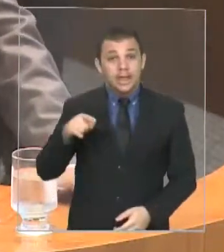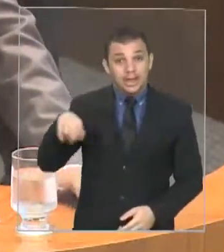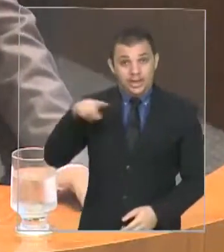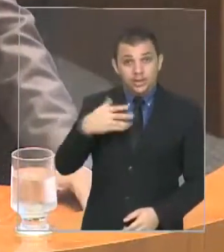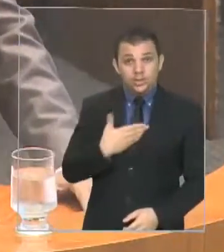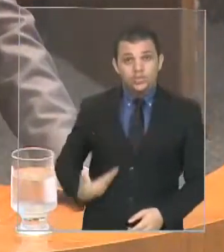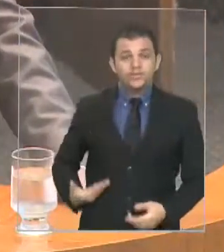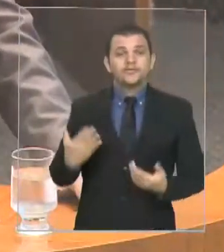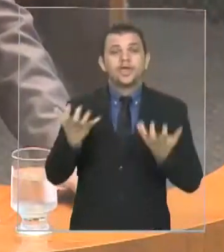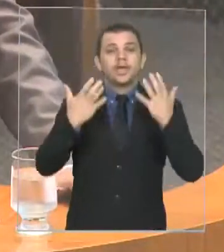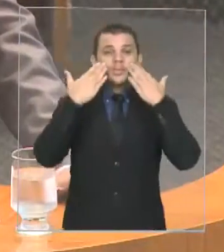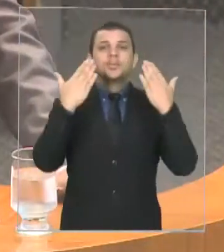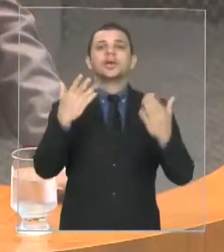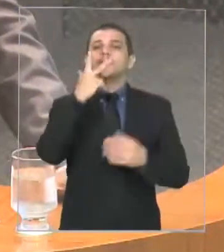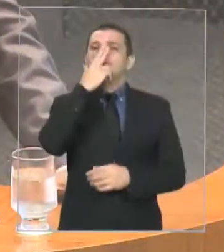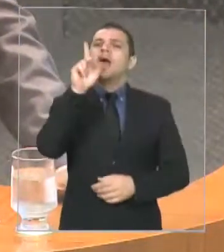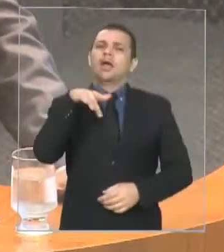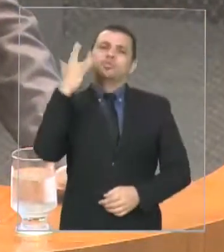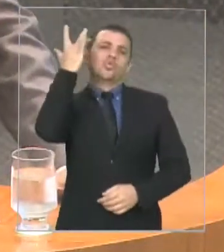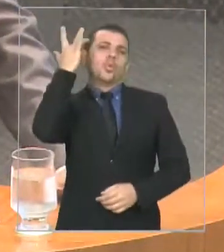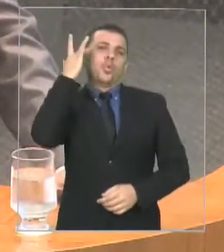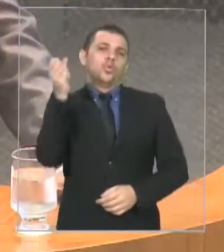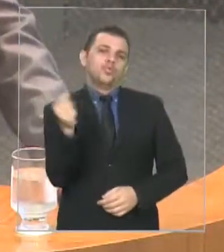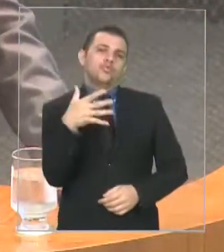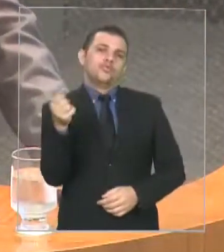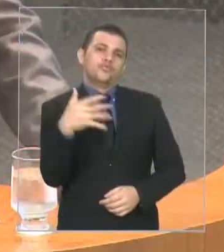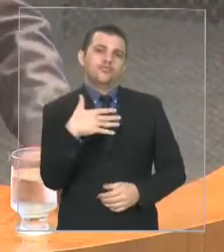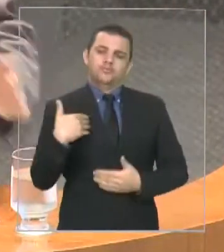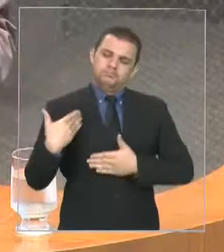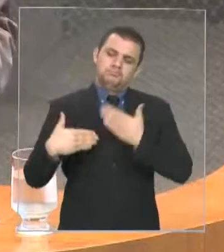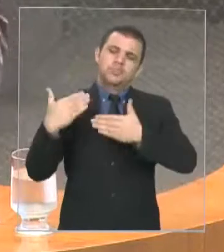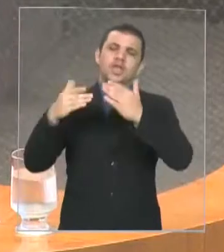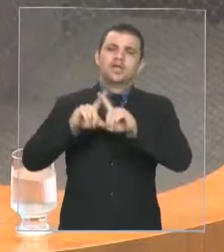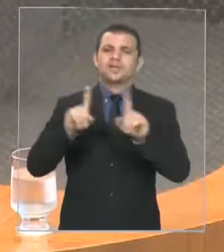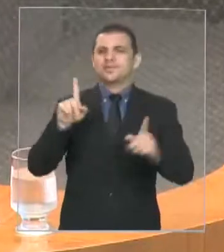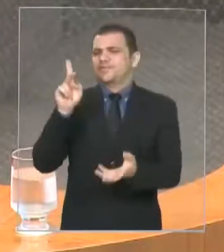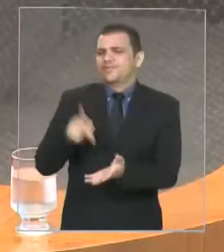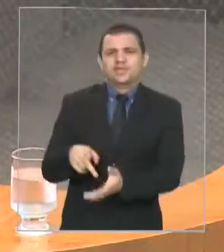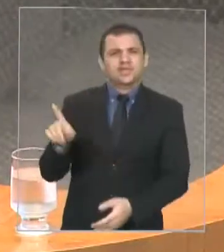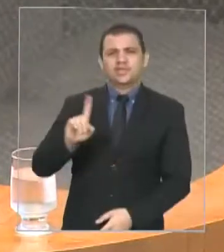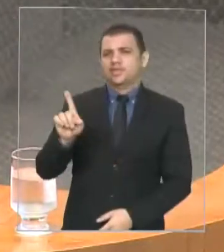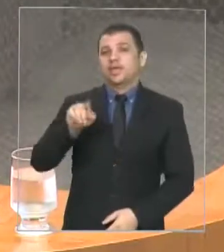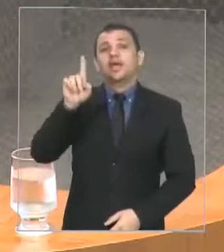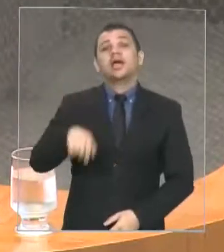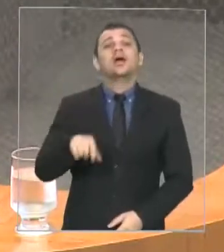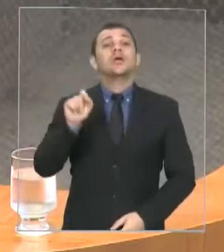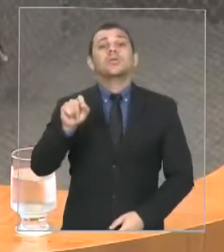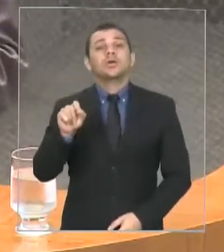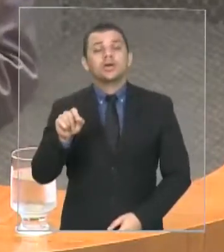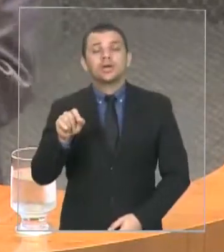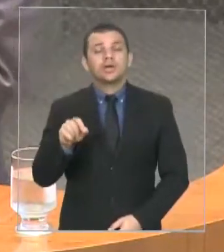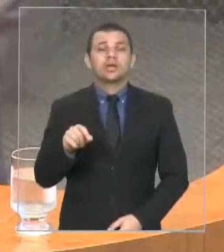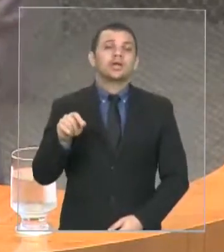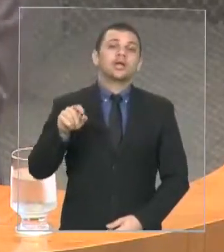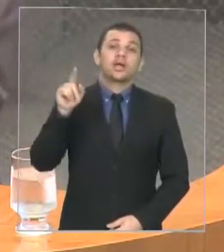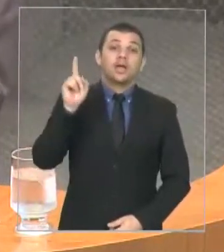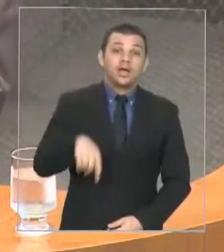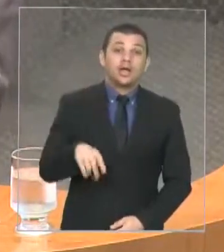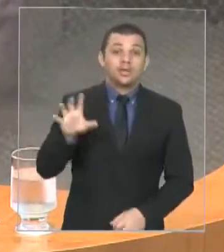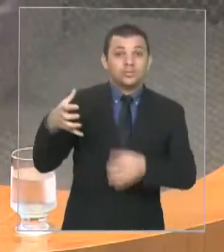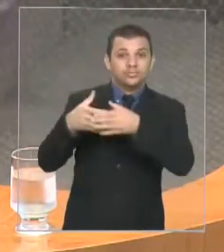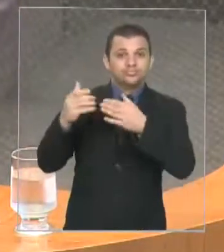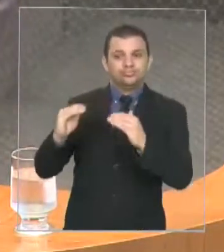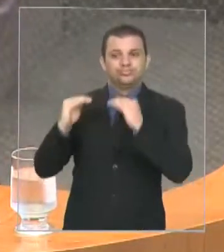modernidade, eles tentam passar uma ideia de avanço, mas nada mais é do que o preço cobrado pela